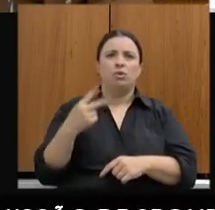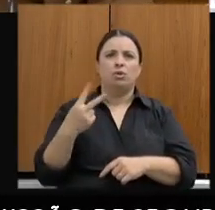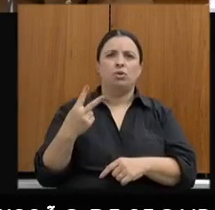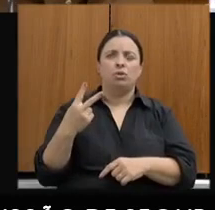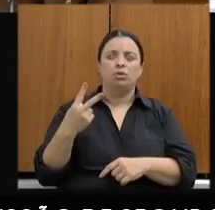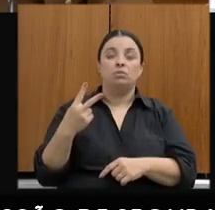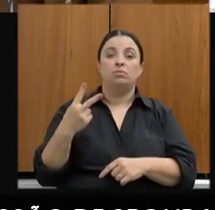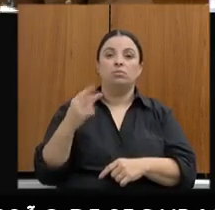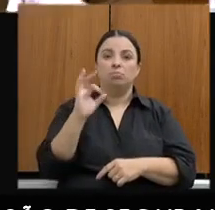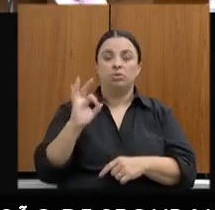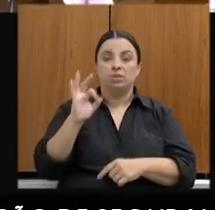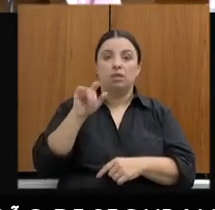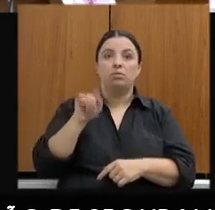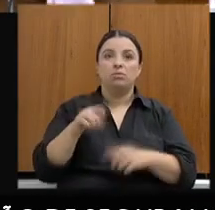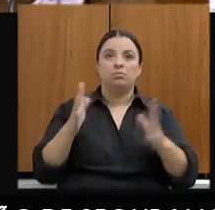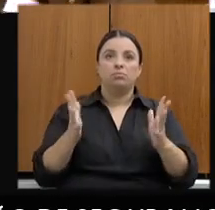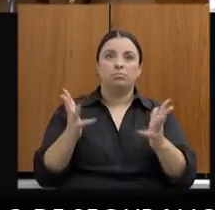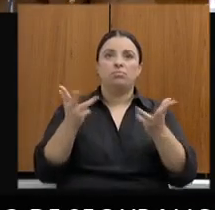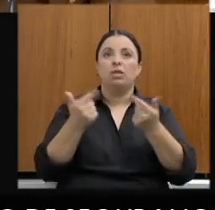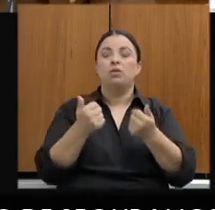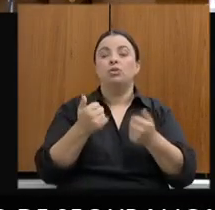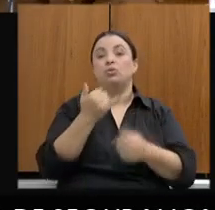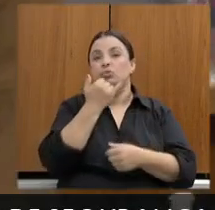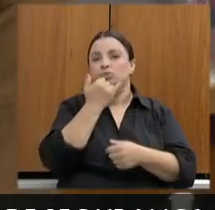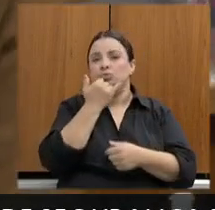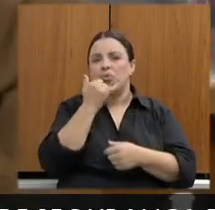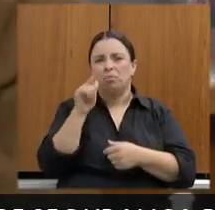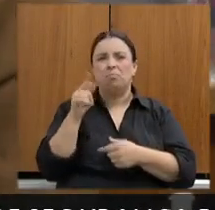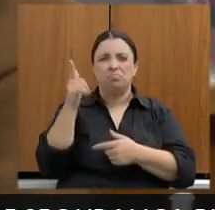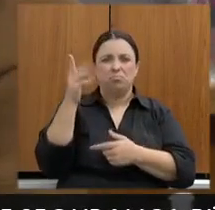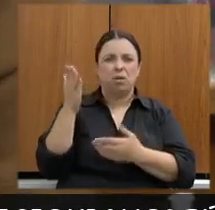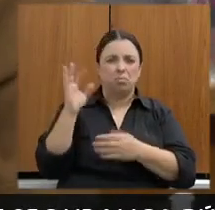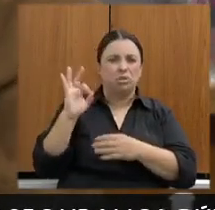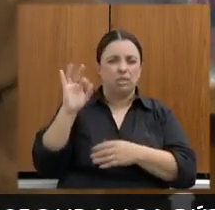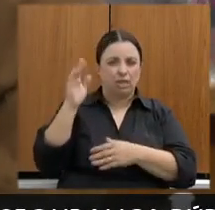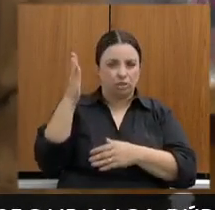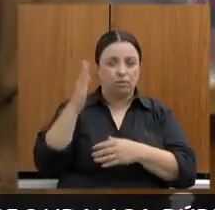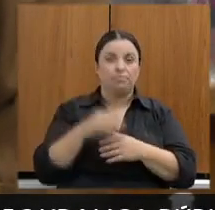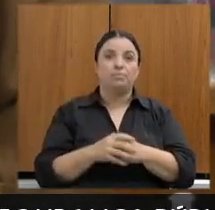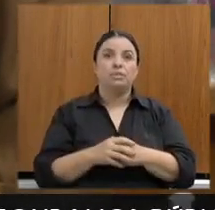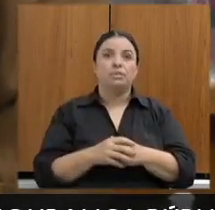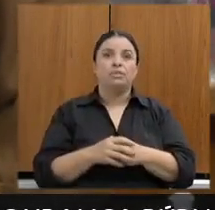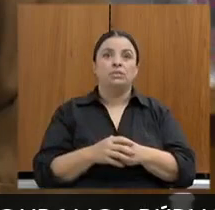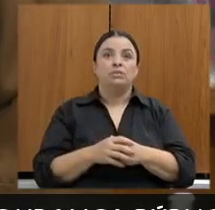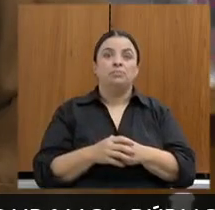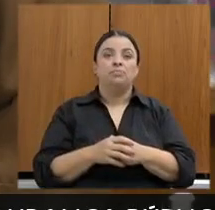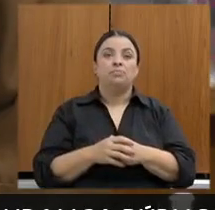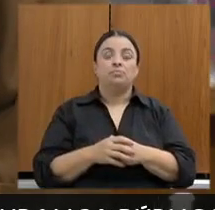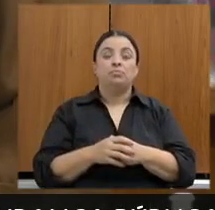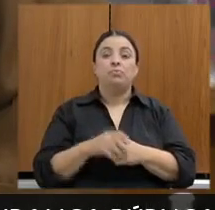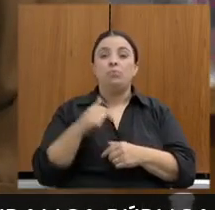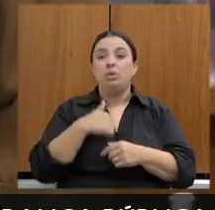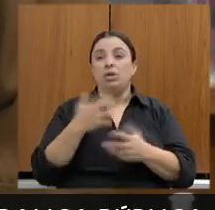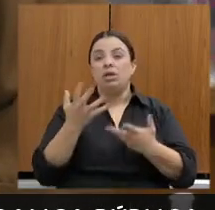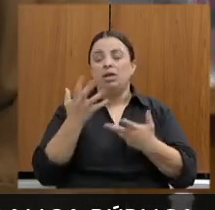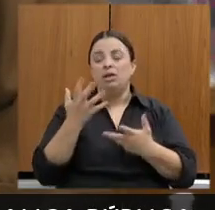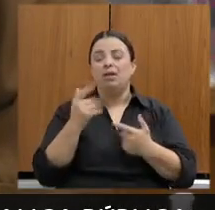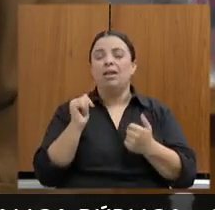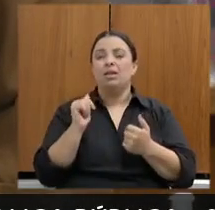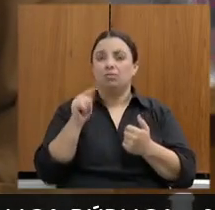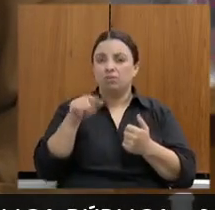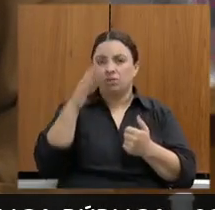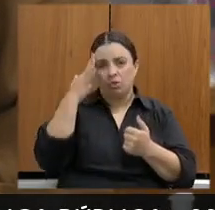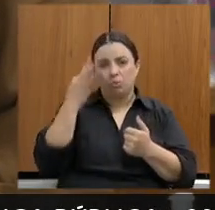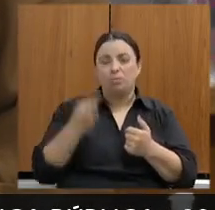isso é eficiência queria queria registrar a deputado que o senhor Sou compreende que nós estamos aqui no período que